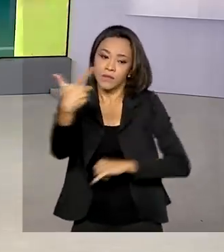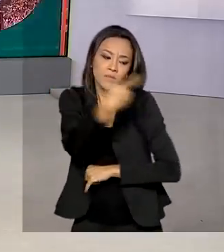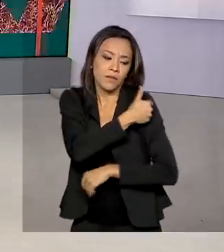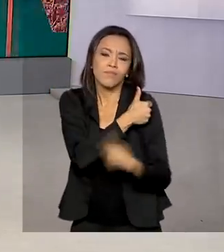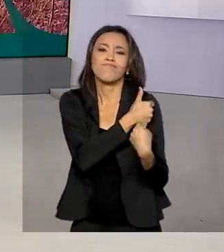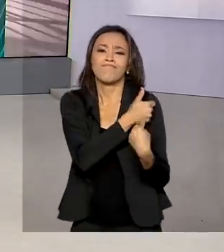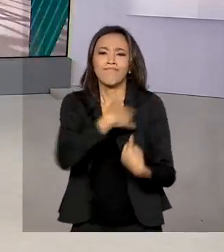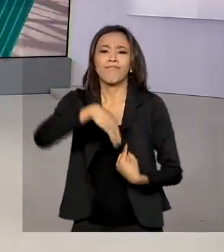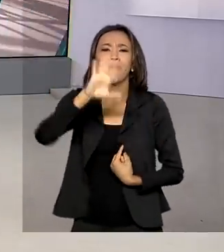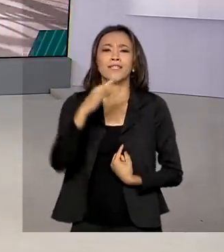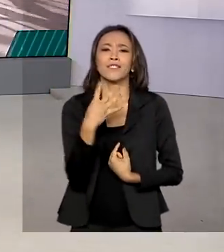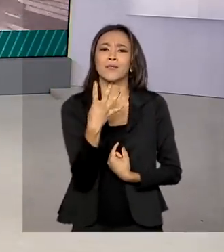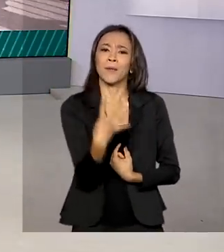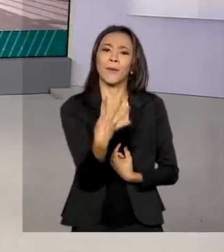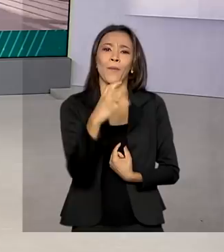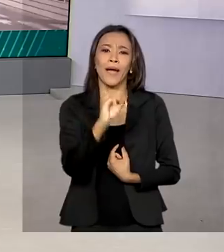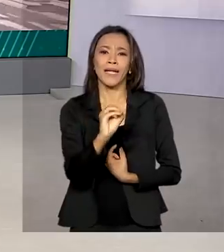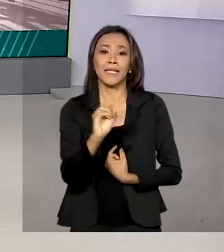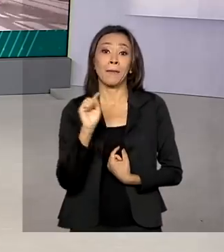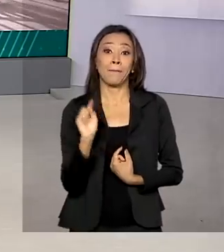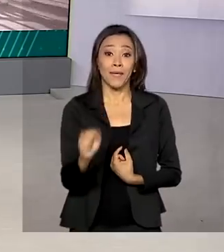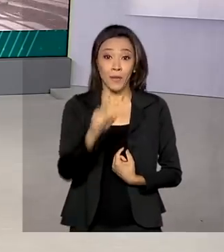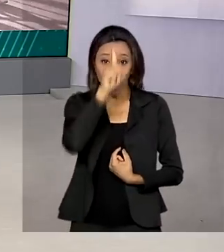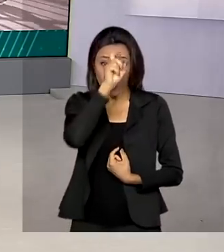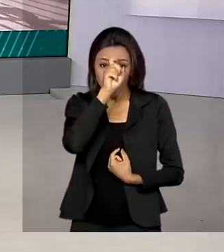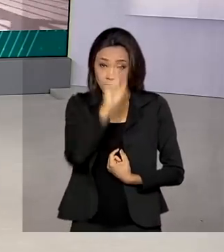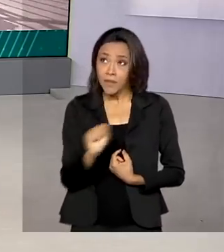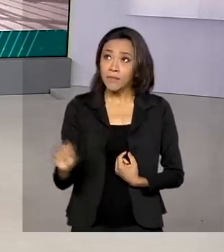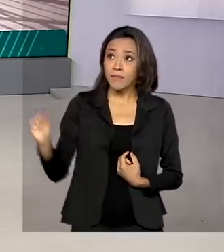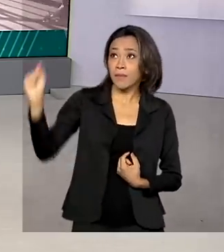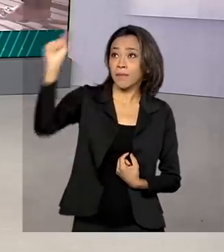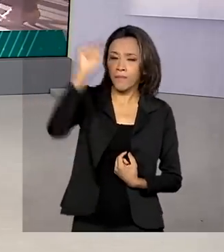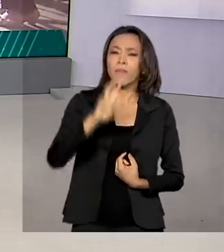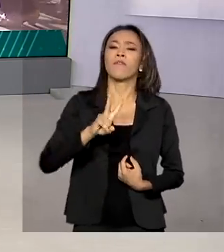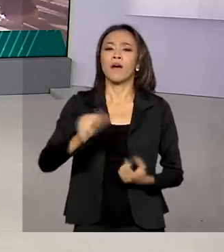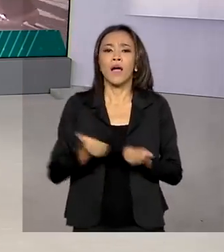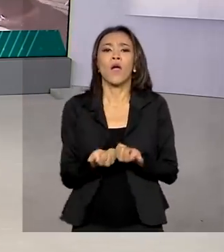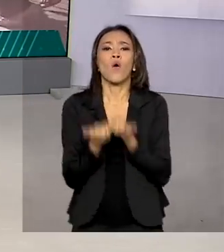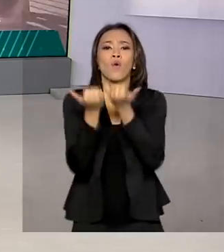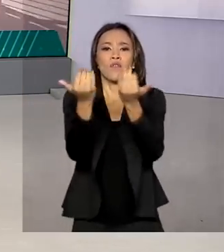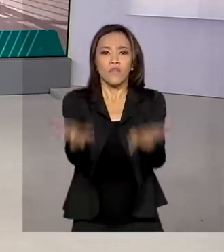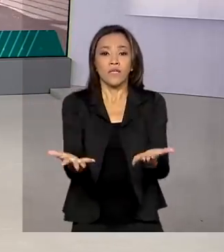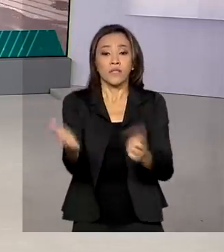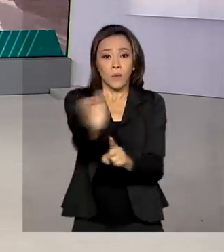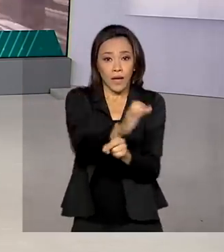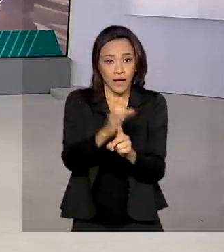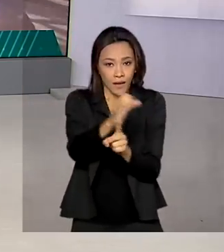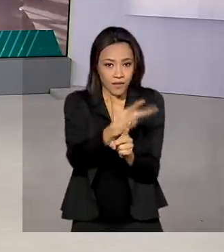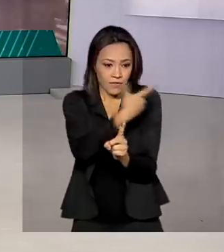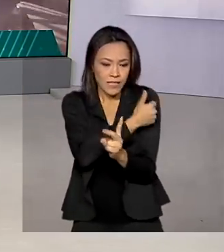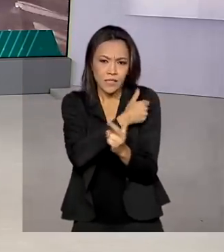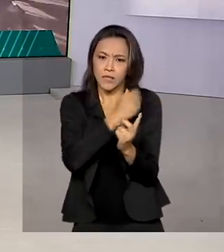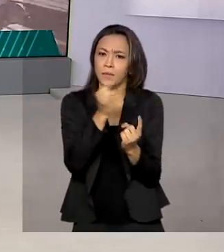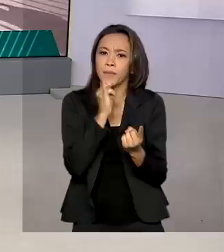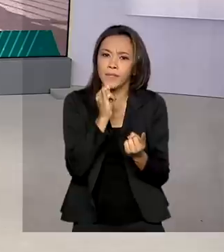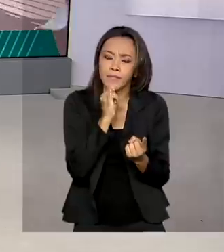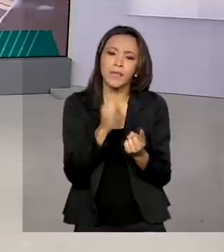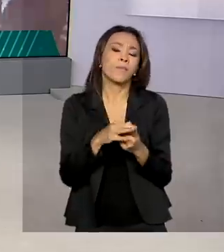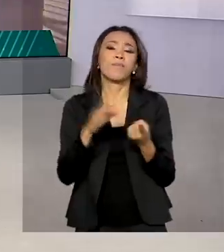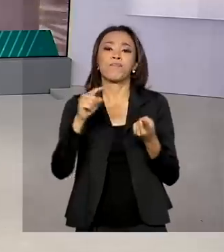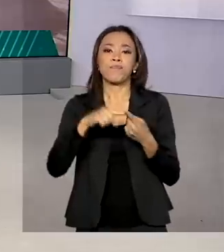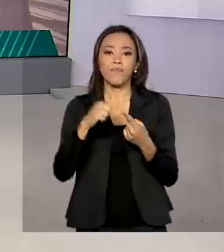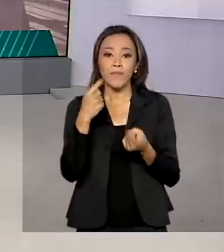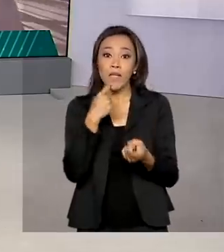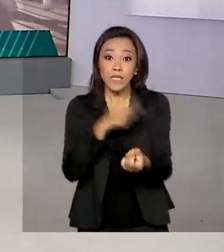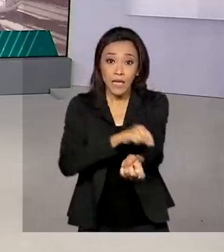de 40 mil postos em todo o país que vão oferecer todas as vacinas do calendário nacional, como por exemplo as vacinas de sarampo,